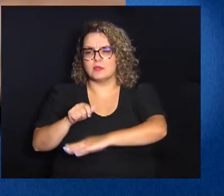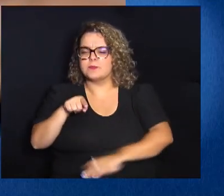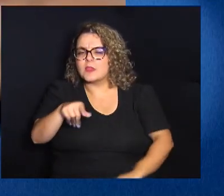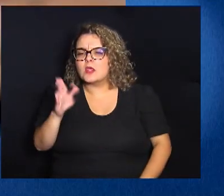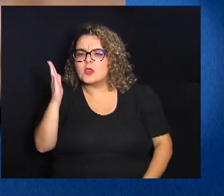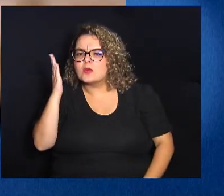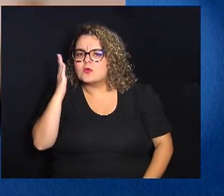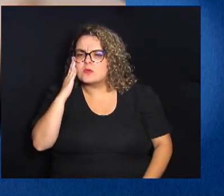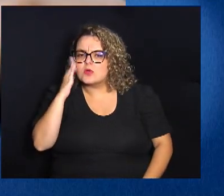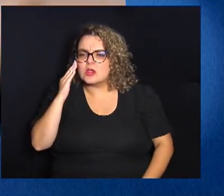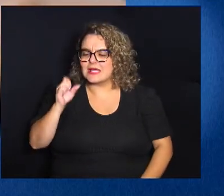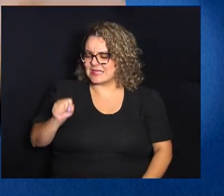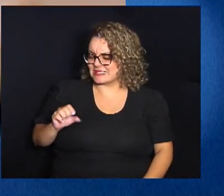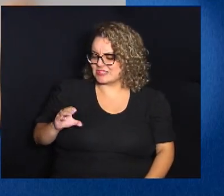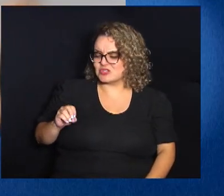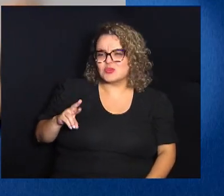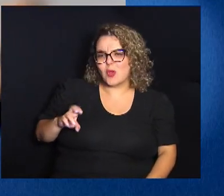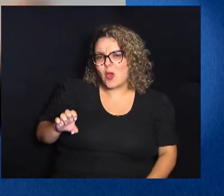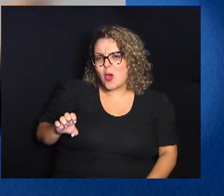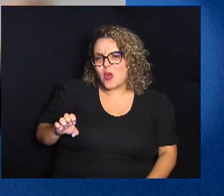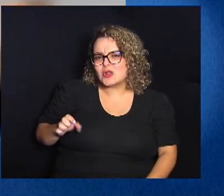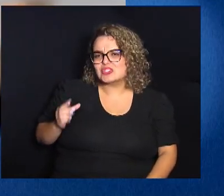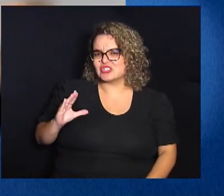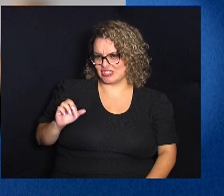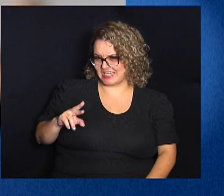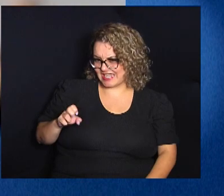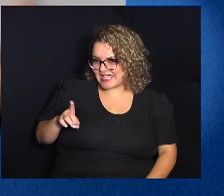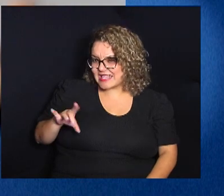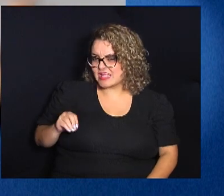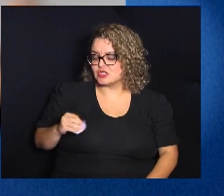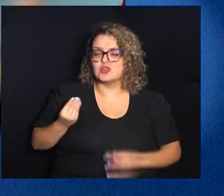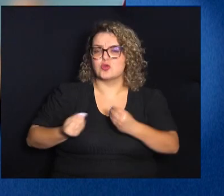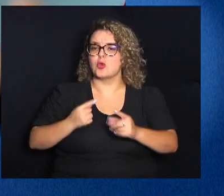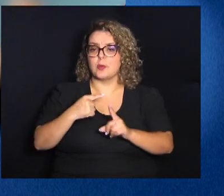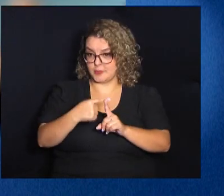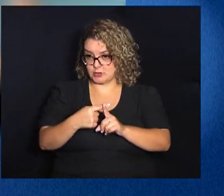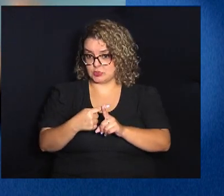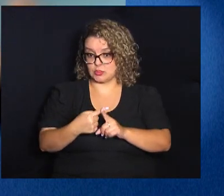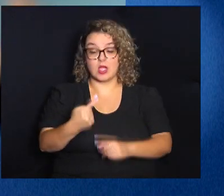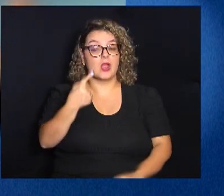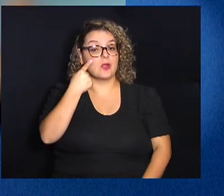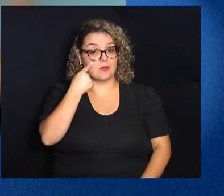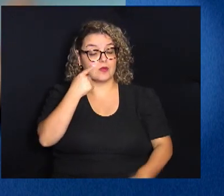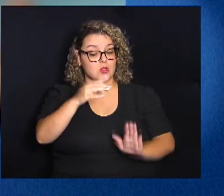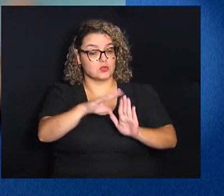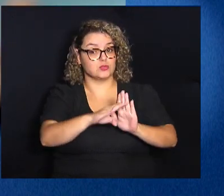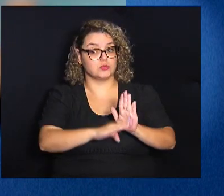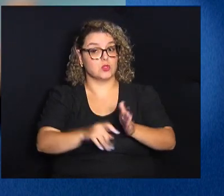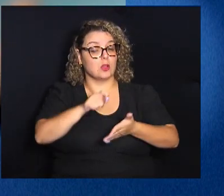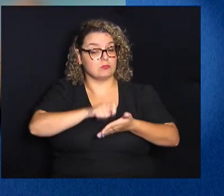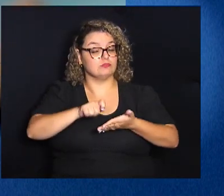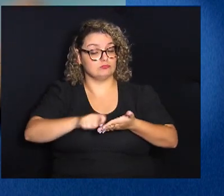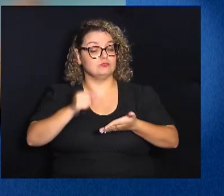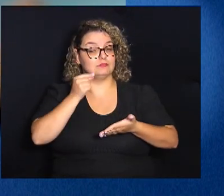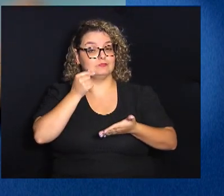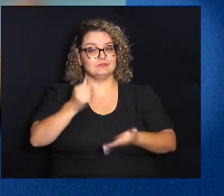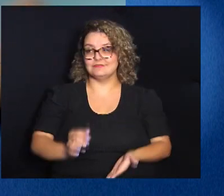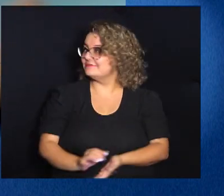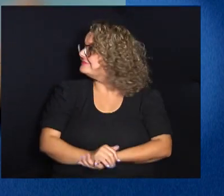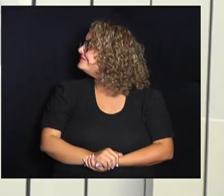é score de crédito e como manter positivo? Confira o quadro na ponta do lápis.